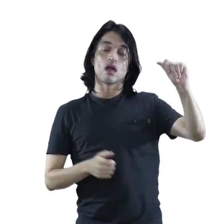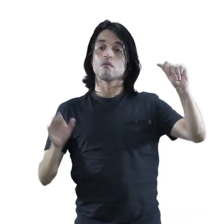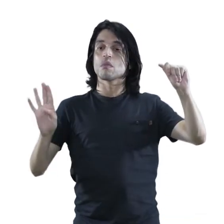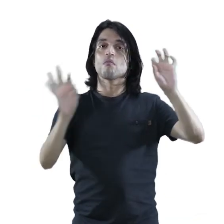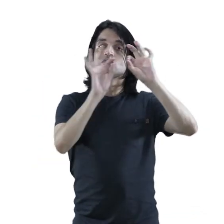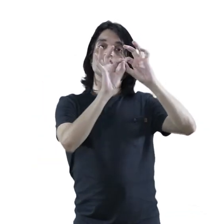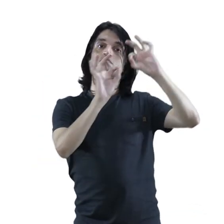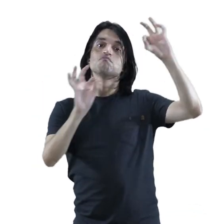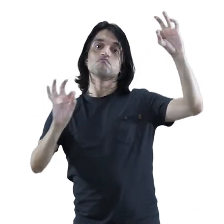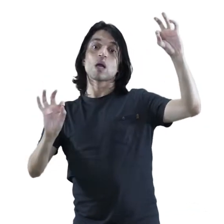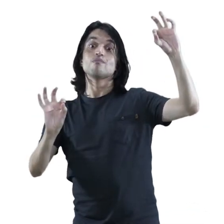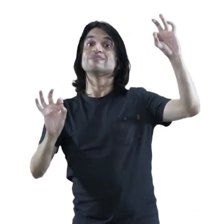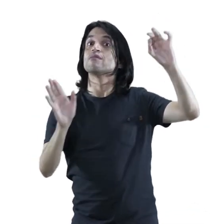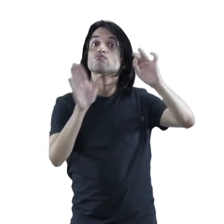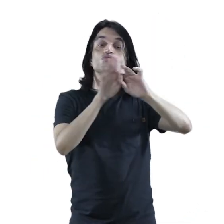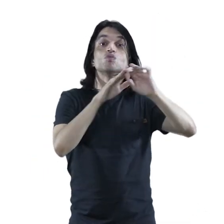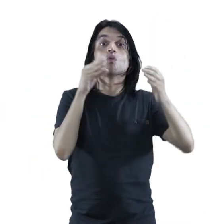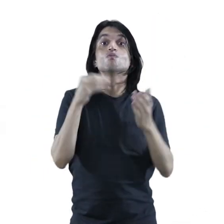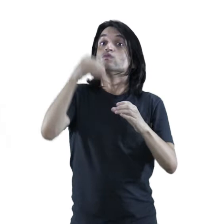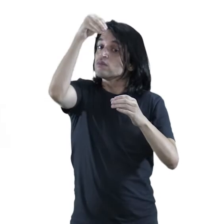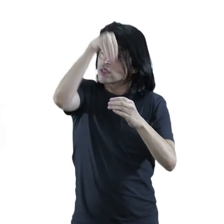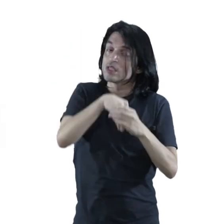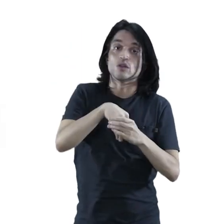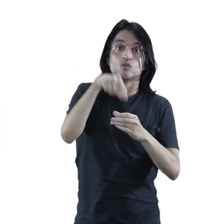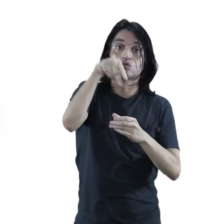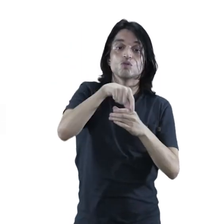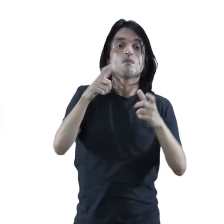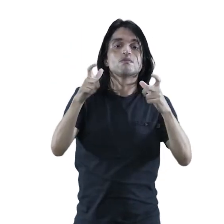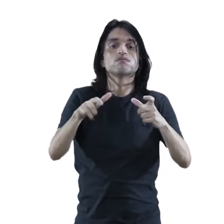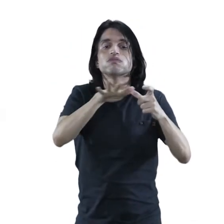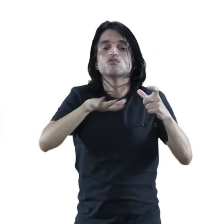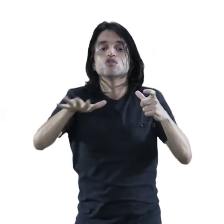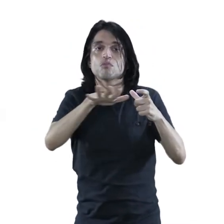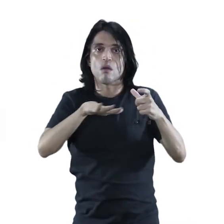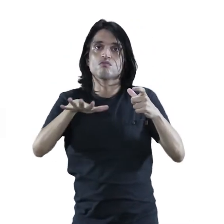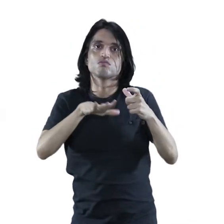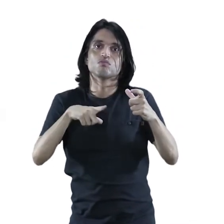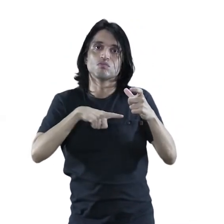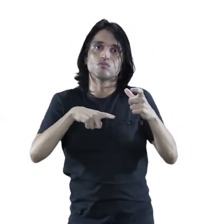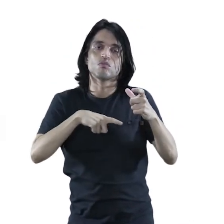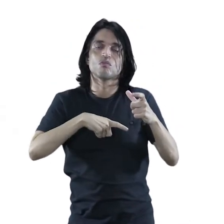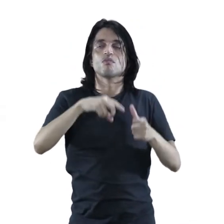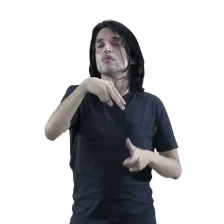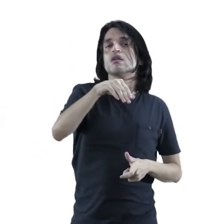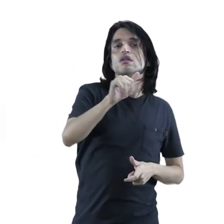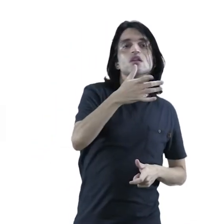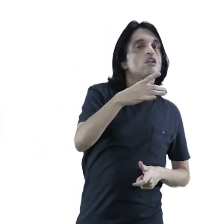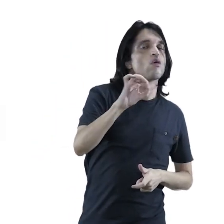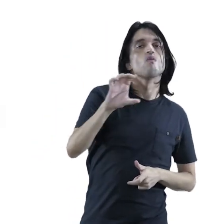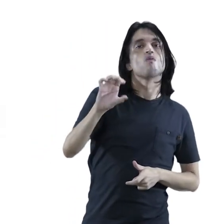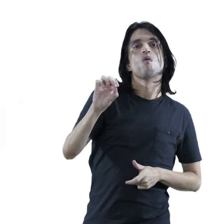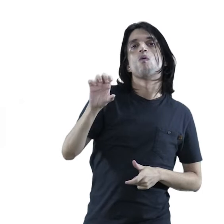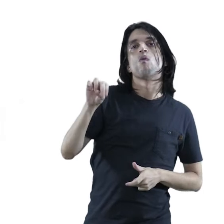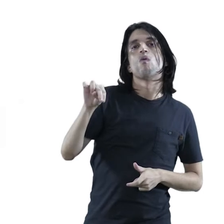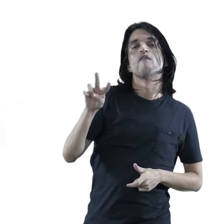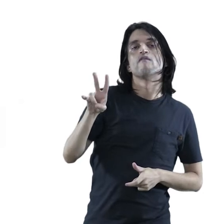B em seu interior, o segmento AB sempre estiver totalmente no interior do polígono, independente da posição dos